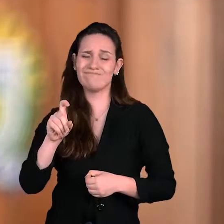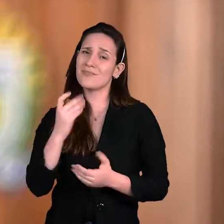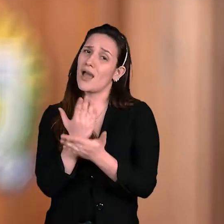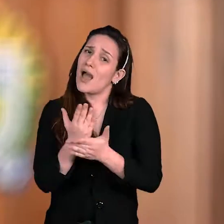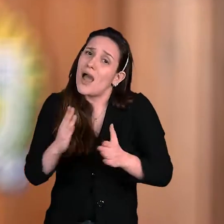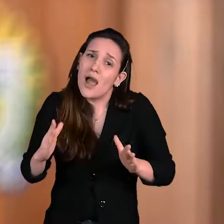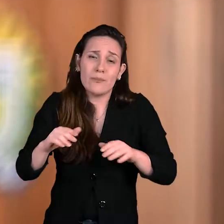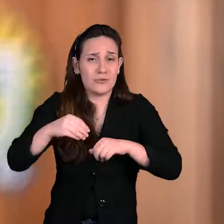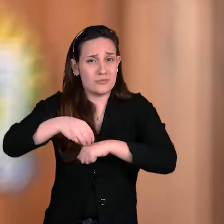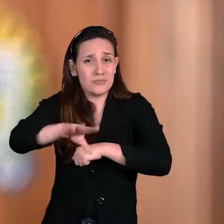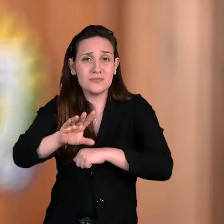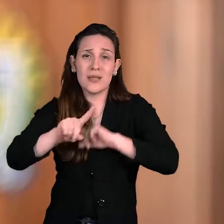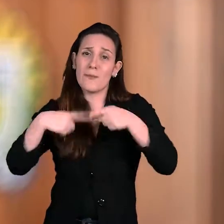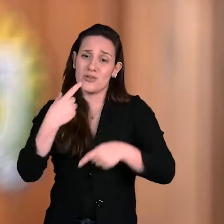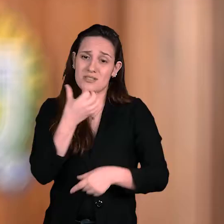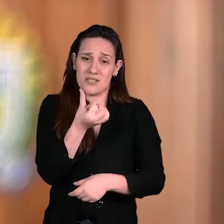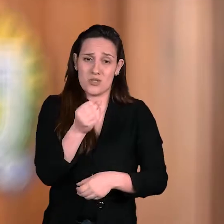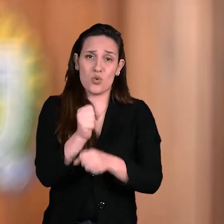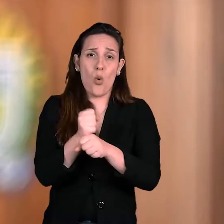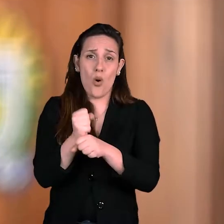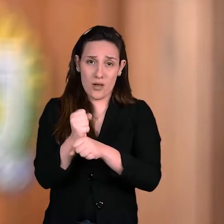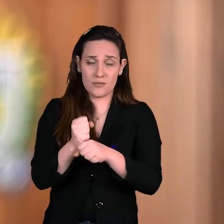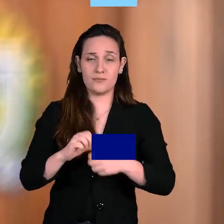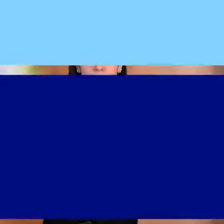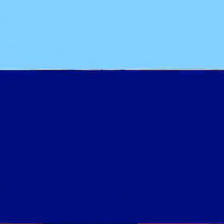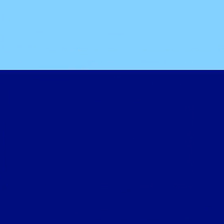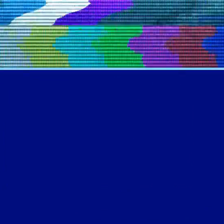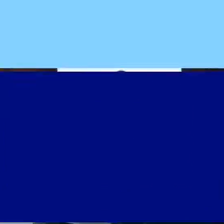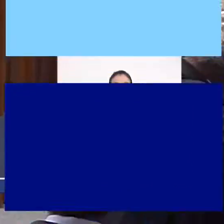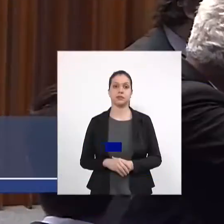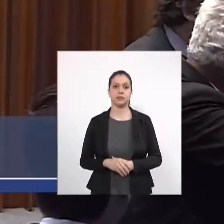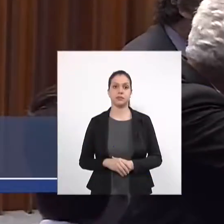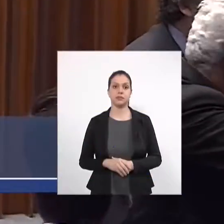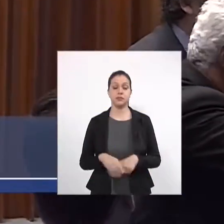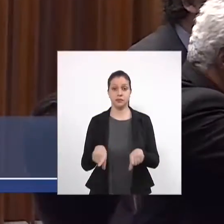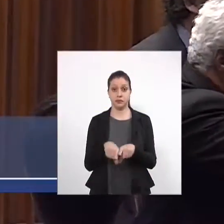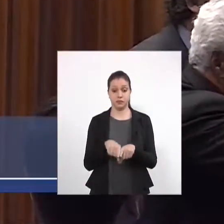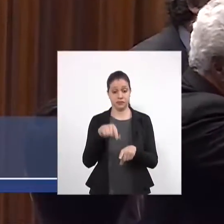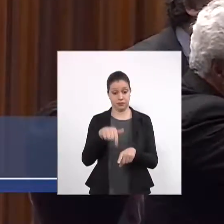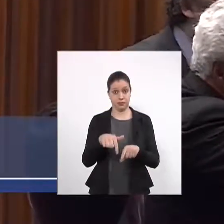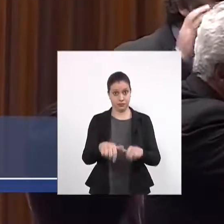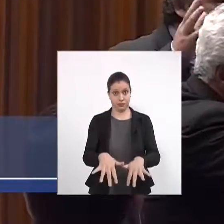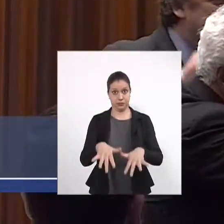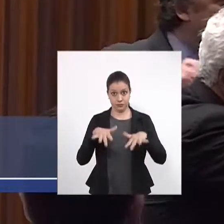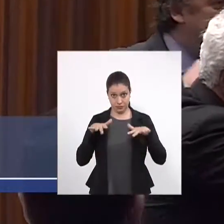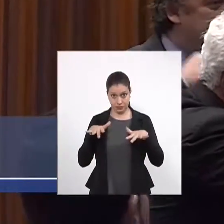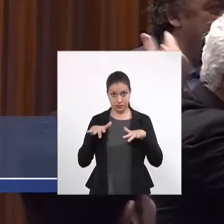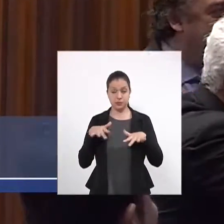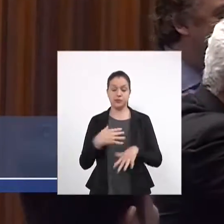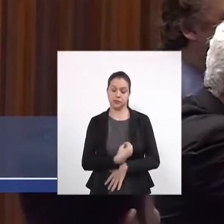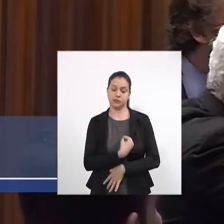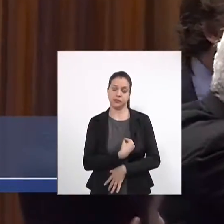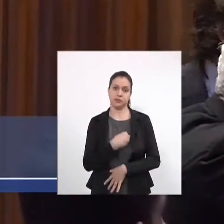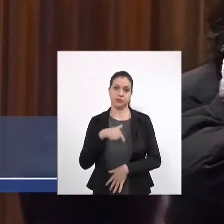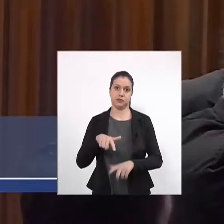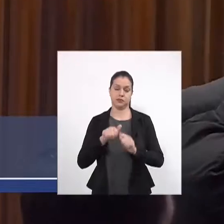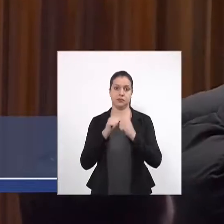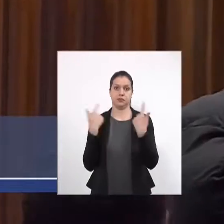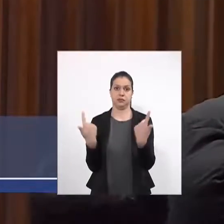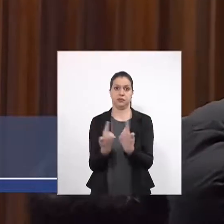deixará de circular após 68 anos. E no plenário desta casa.